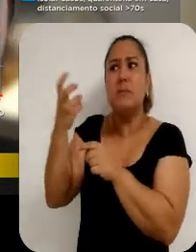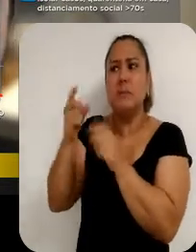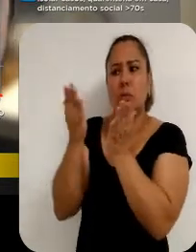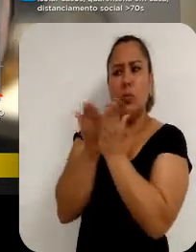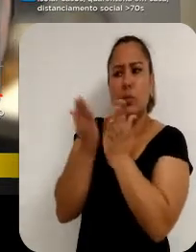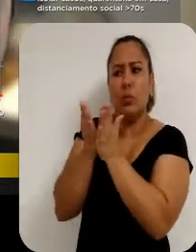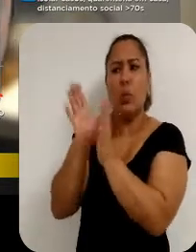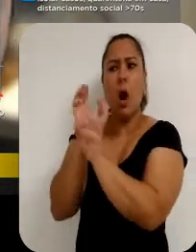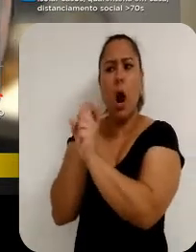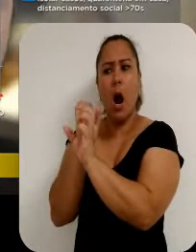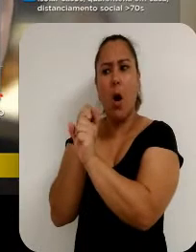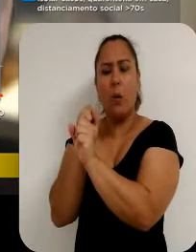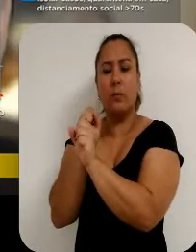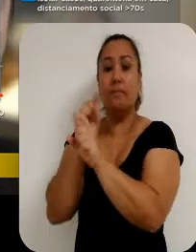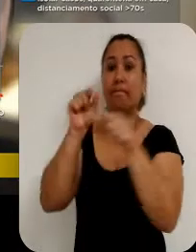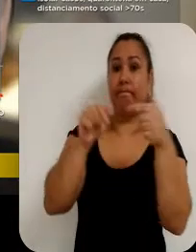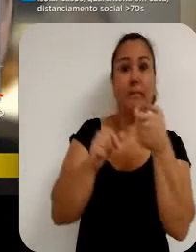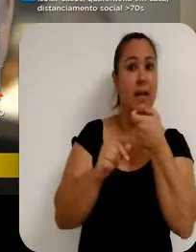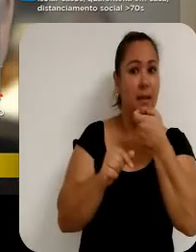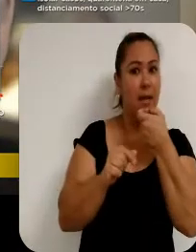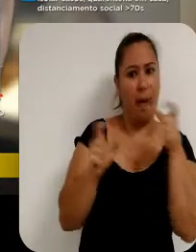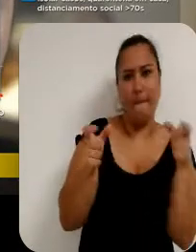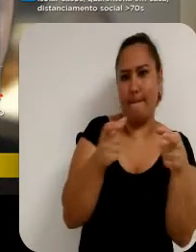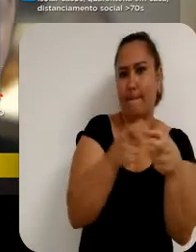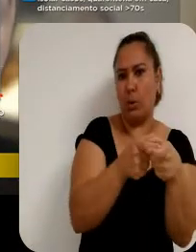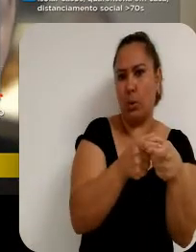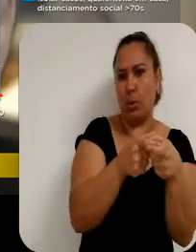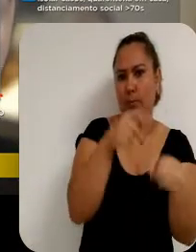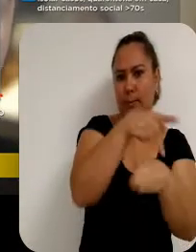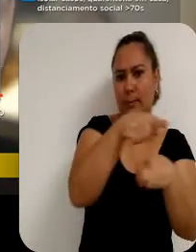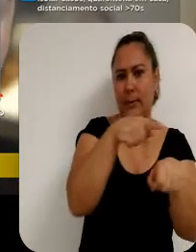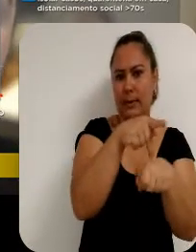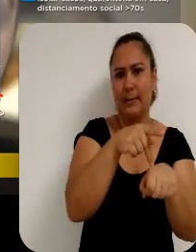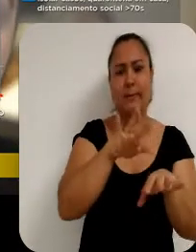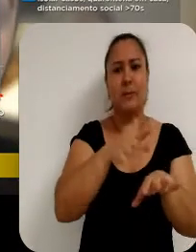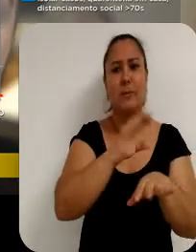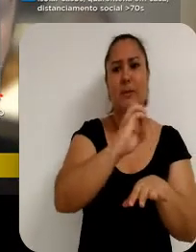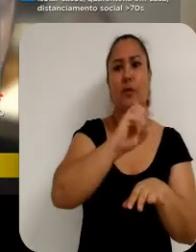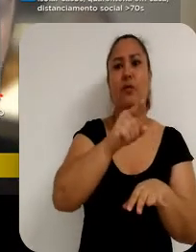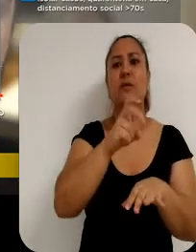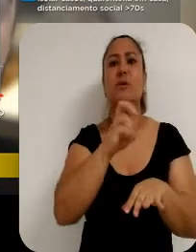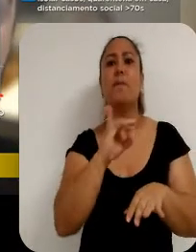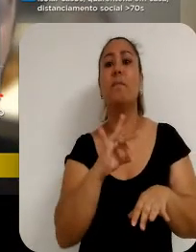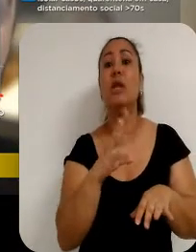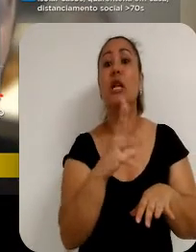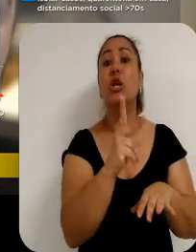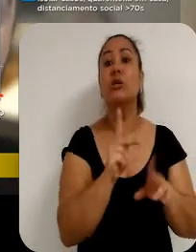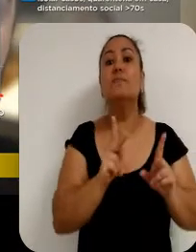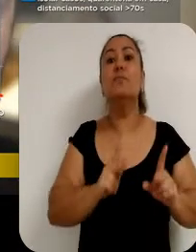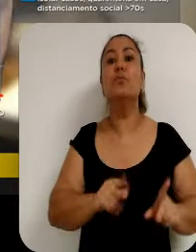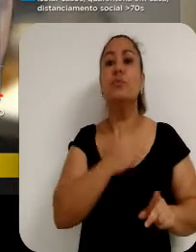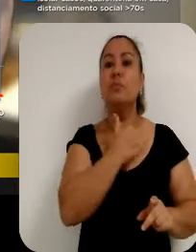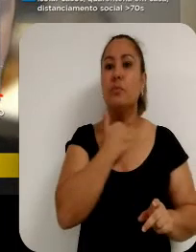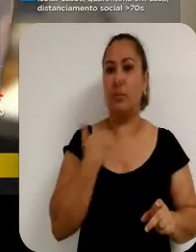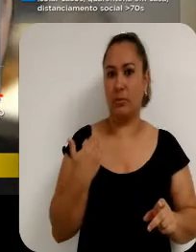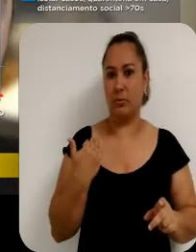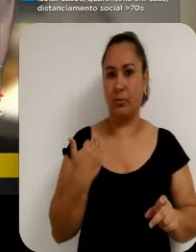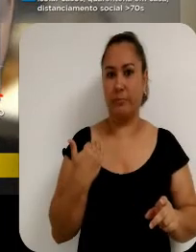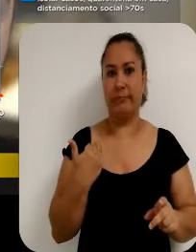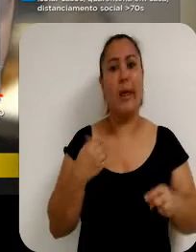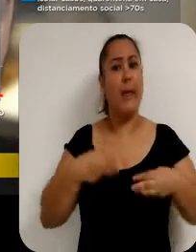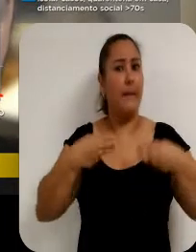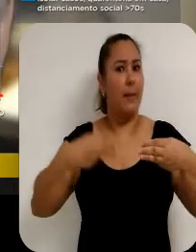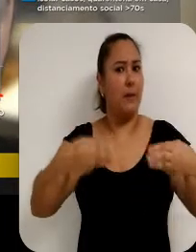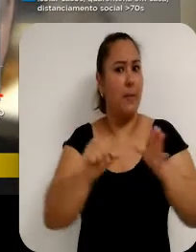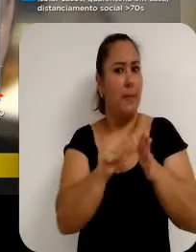é menor, é de 500 mil de ingleses mortos. Isso foi o que fez o primeiro-ministro inglês parar e desistir